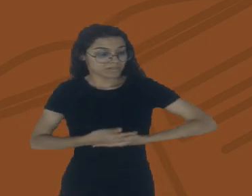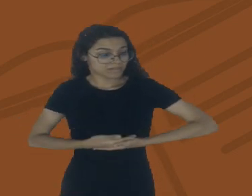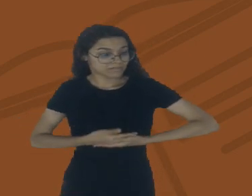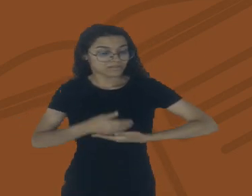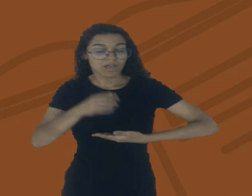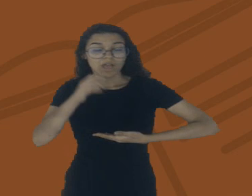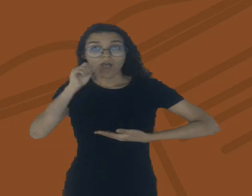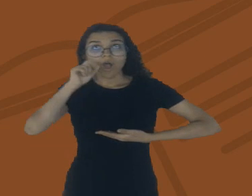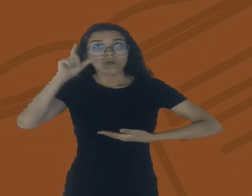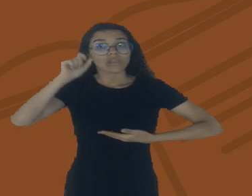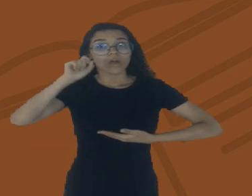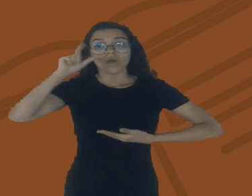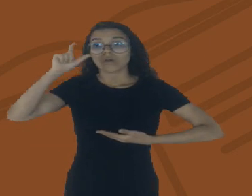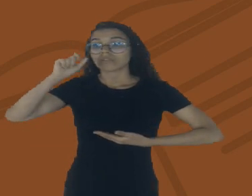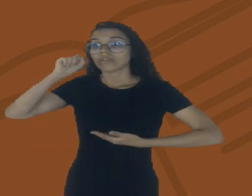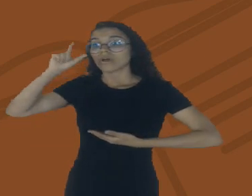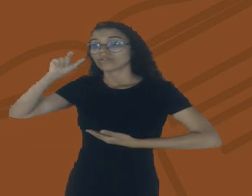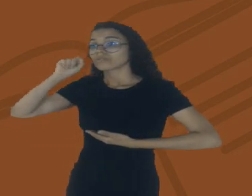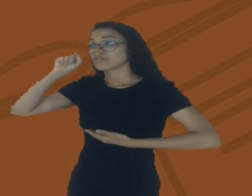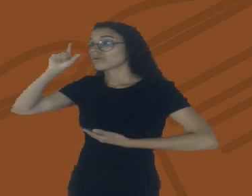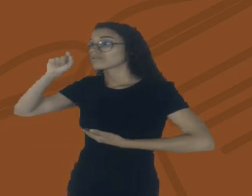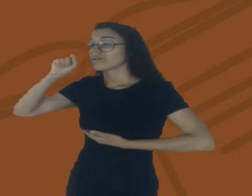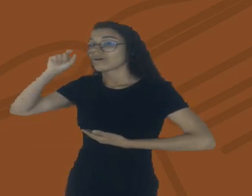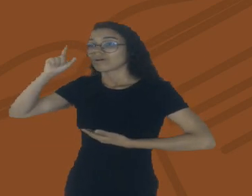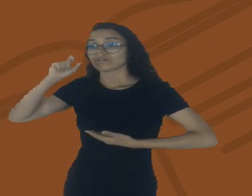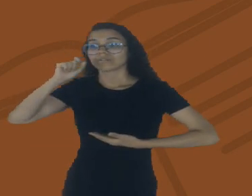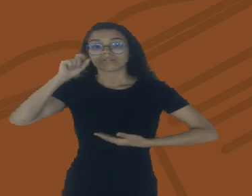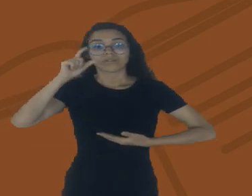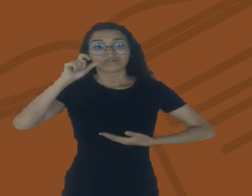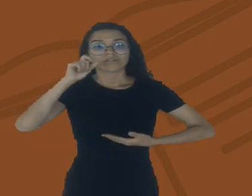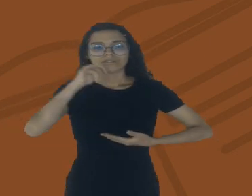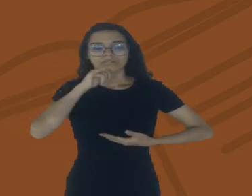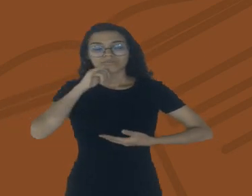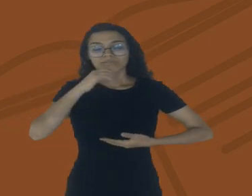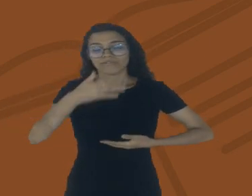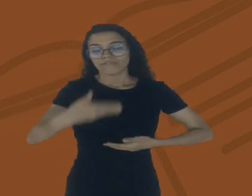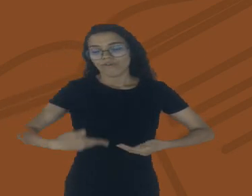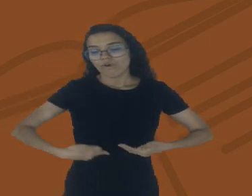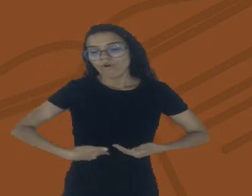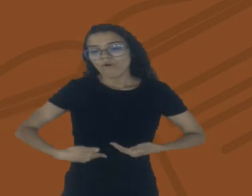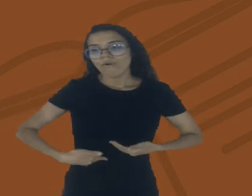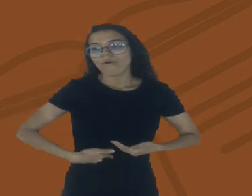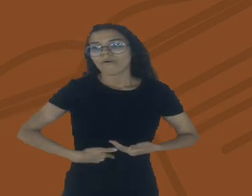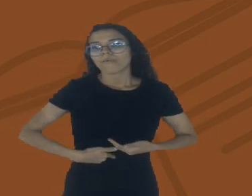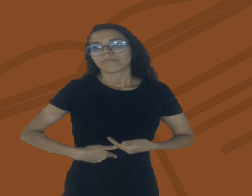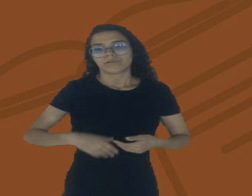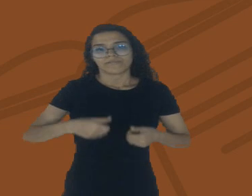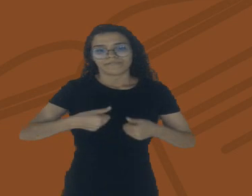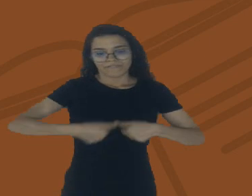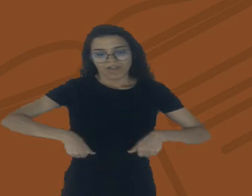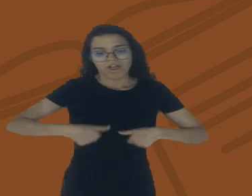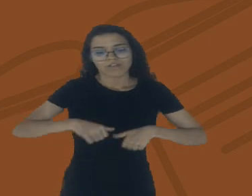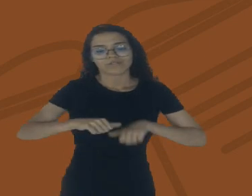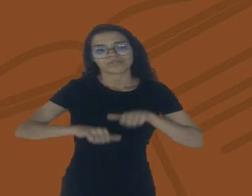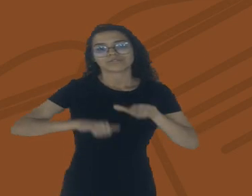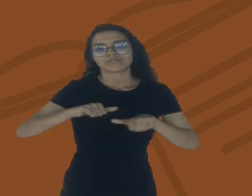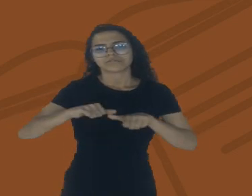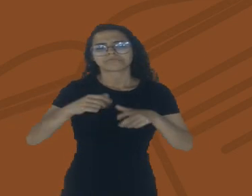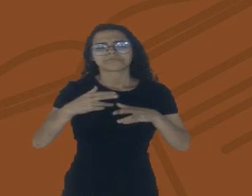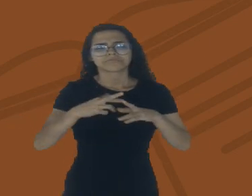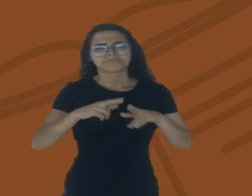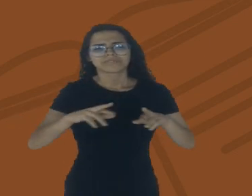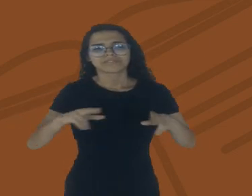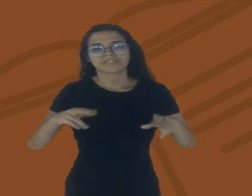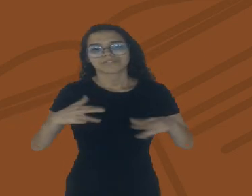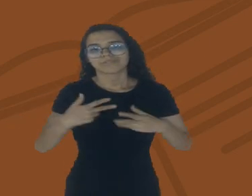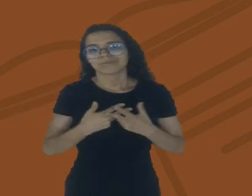Acorda constantemente, né? Por conta das necessidades fisiológicas, fome, né? Tem que trocar a fralda e por aí vai. Então,